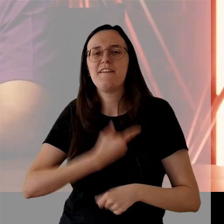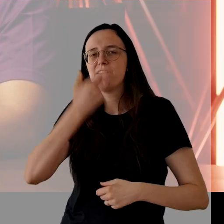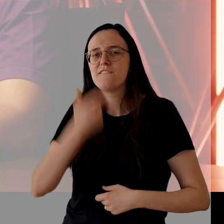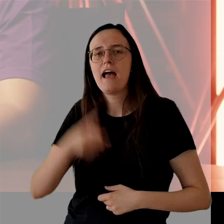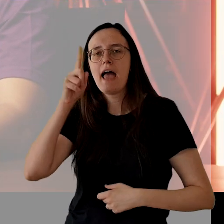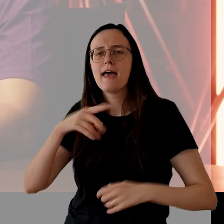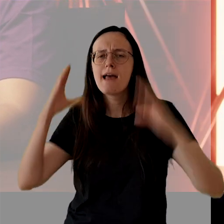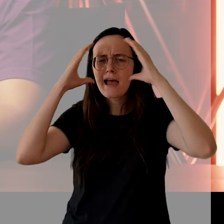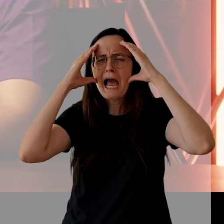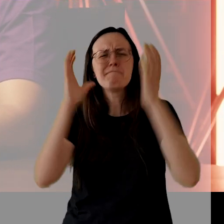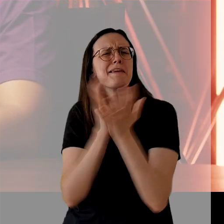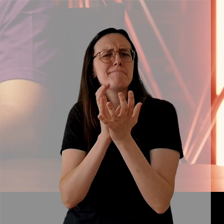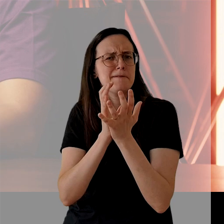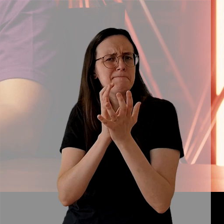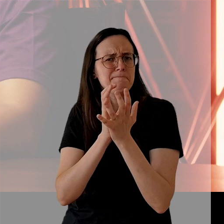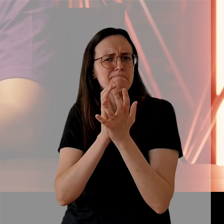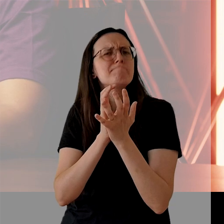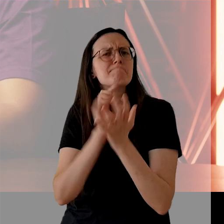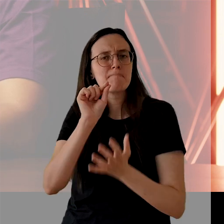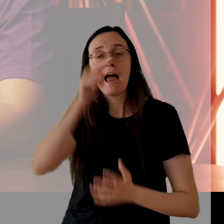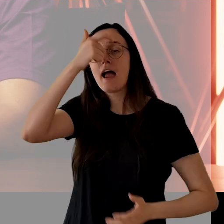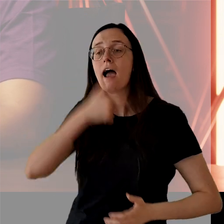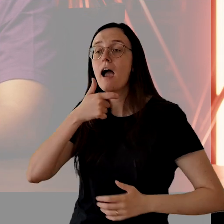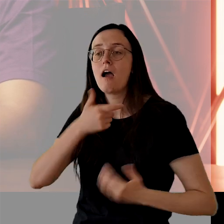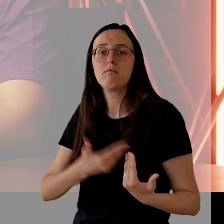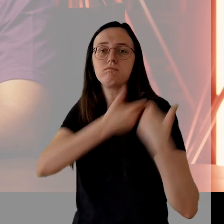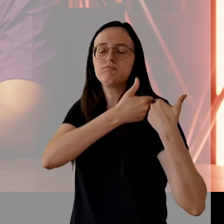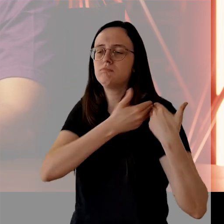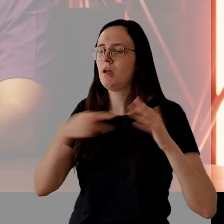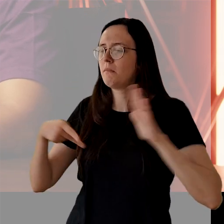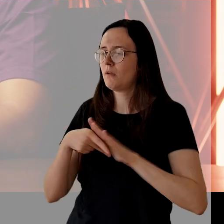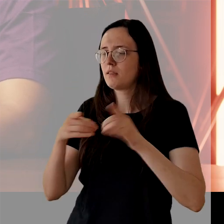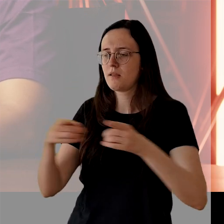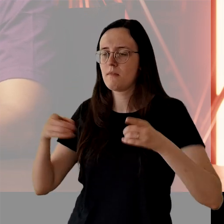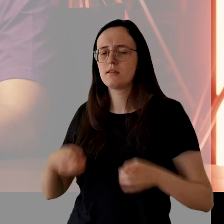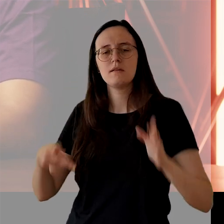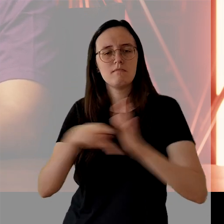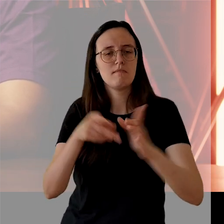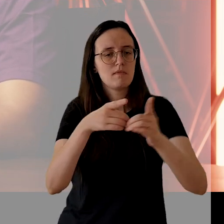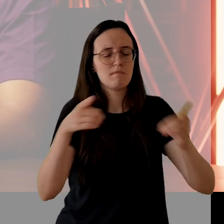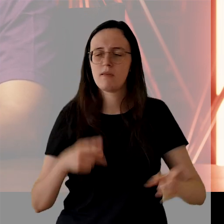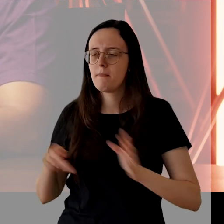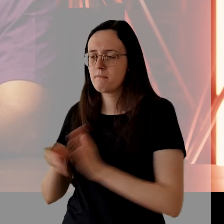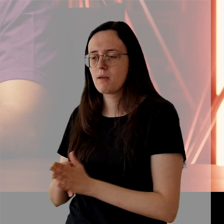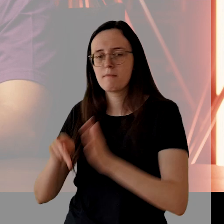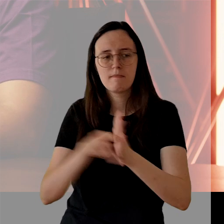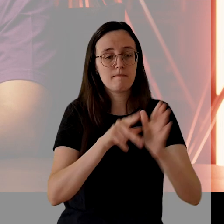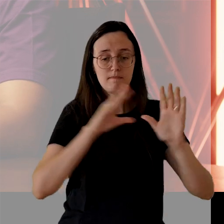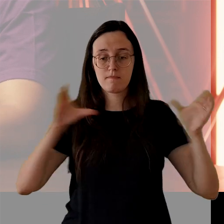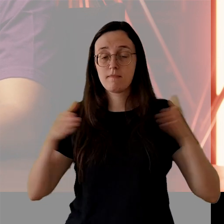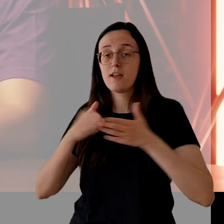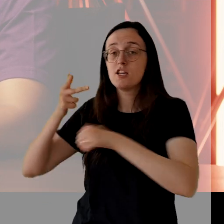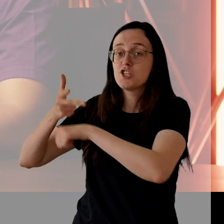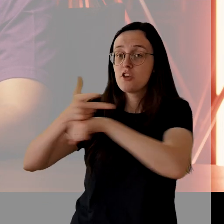equipe, né, que vão ser as pessoas responsáveis por coordenar cada departamento, vão se juntar com a direção, com a